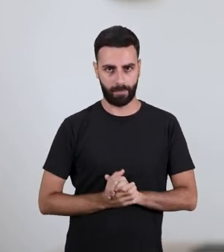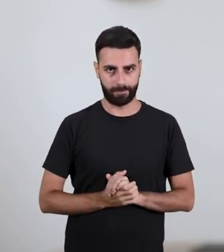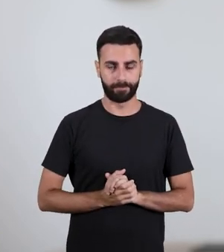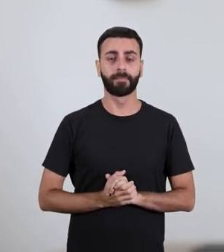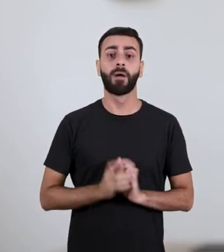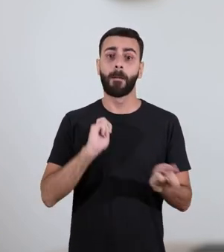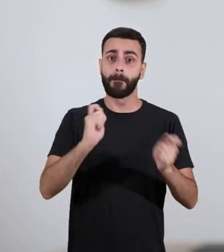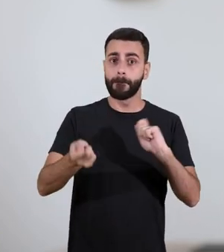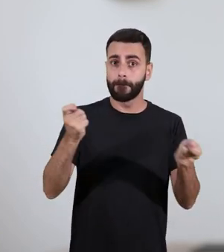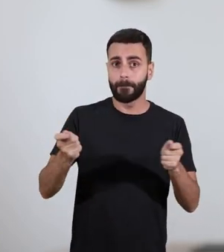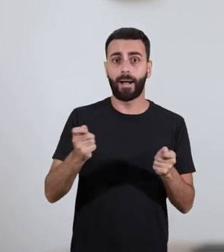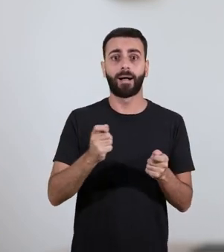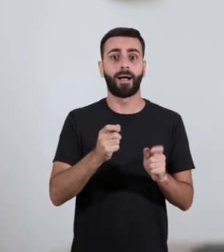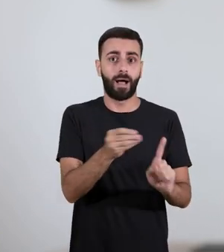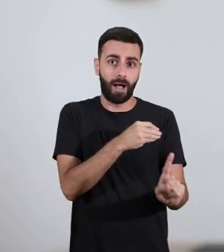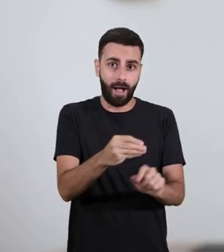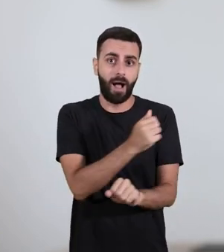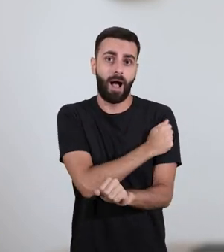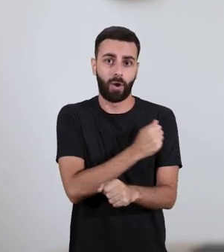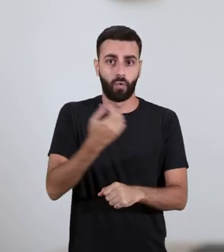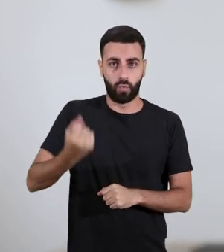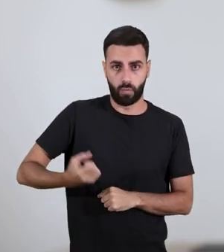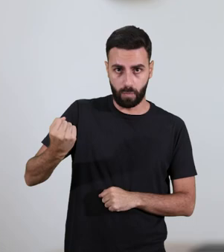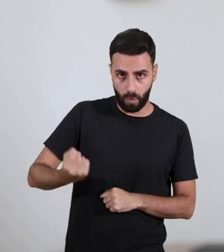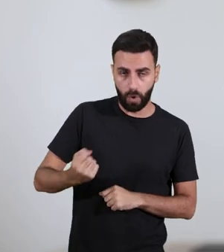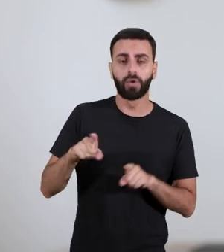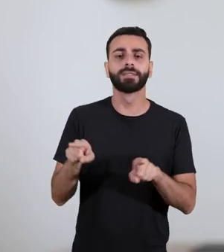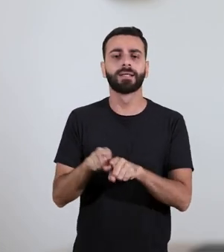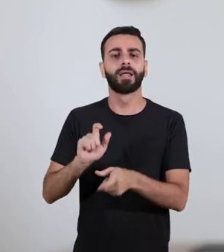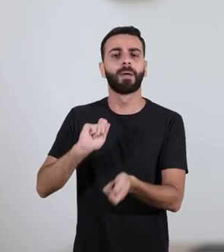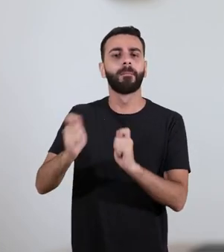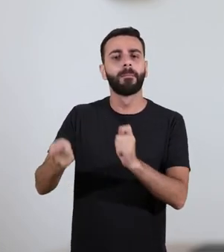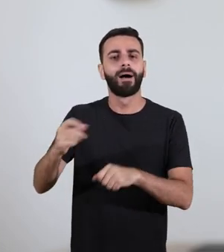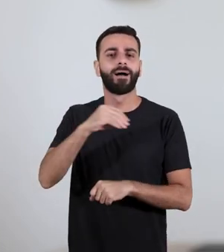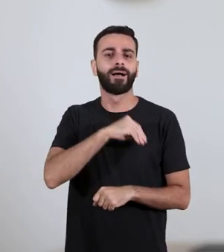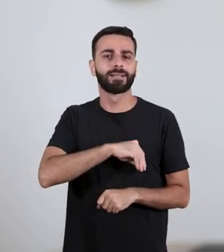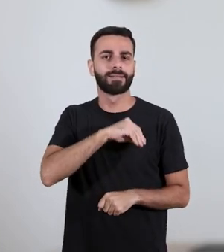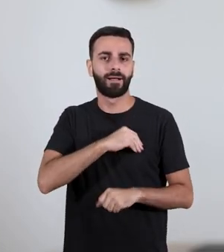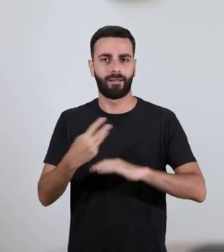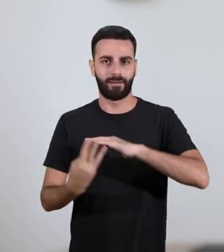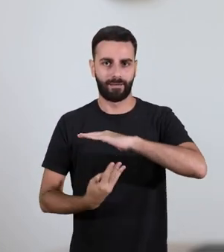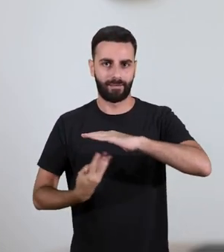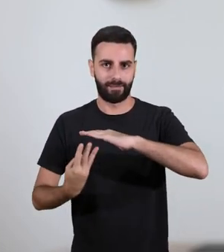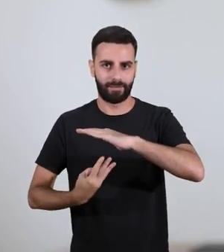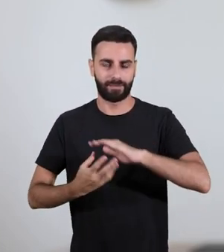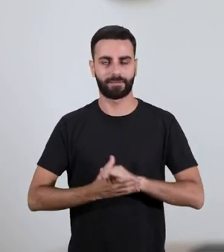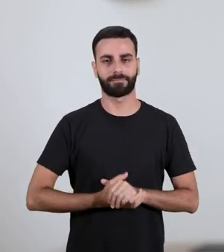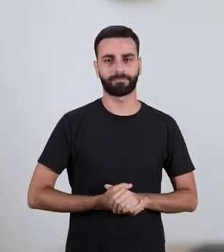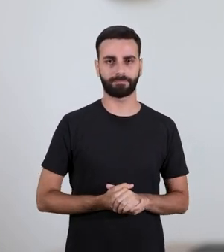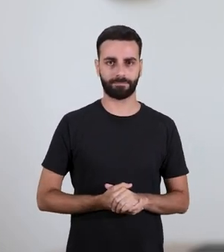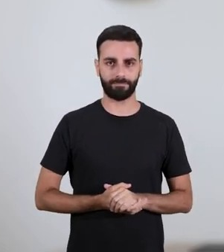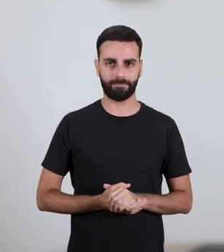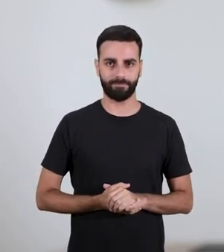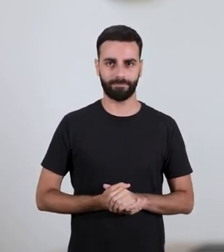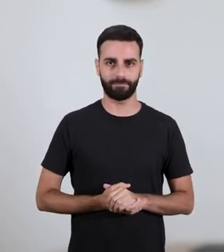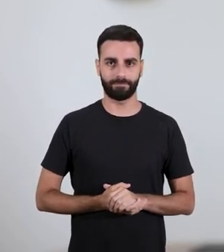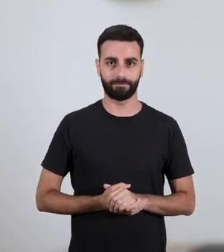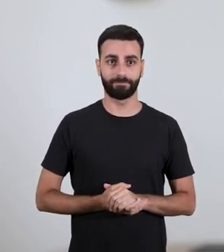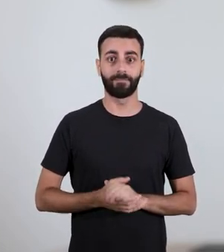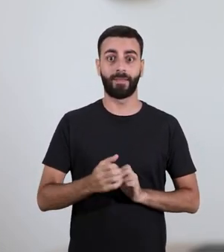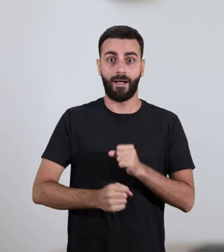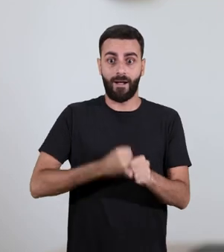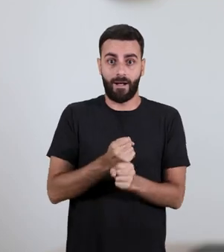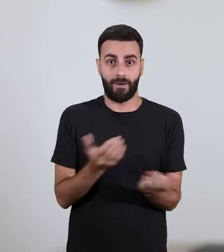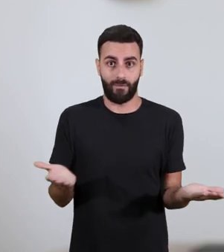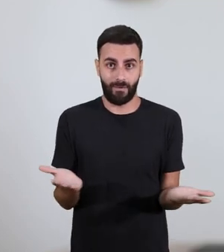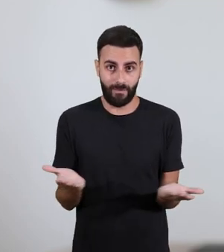dia e com o pagamento dos auxílios para os estudantes em vulnerabilidade socioeconômica, assim como para os servidores terceirizados. O